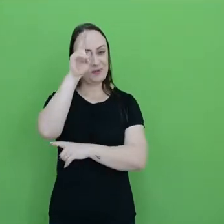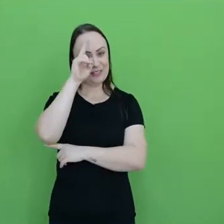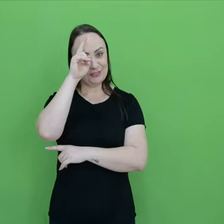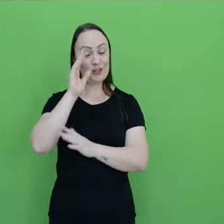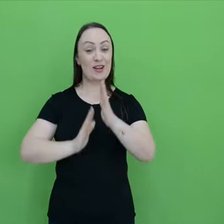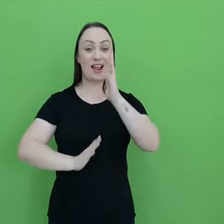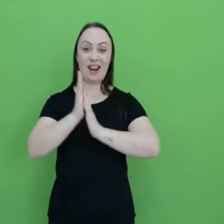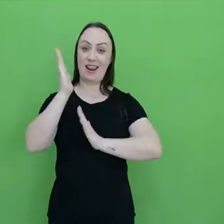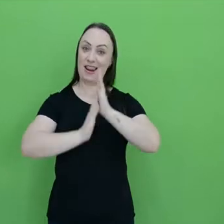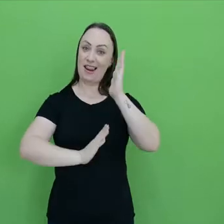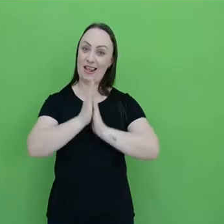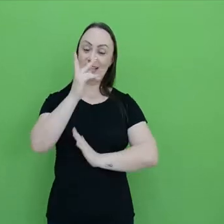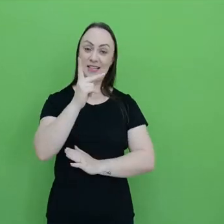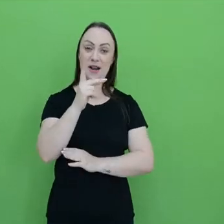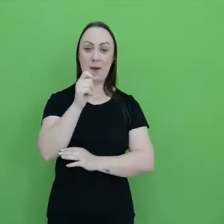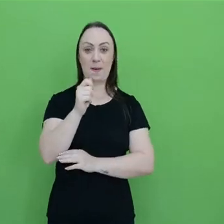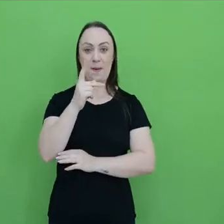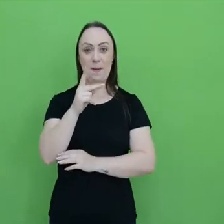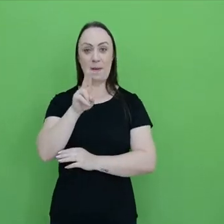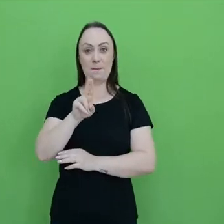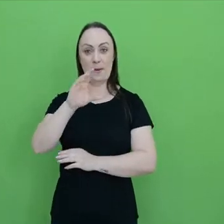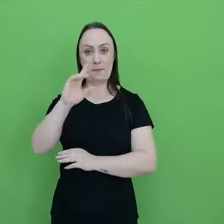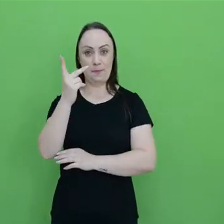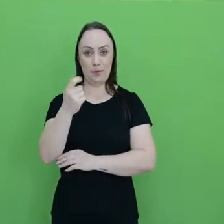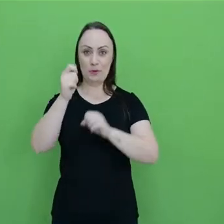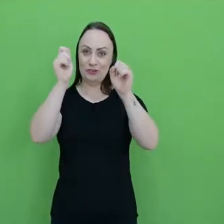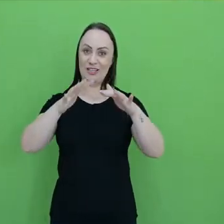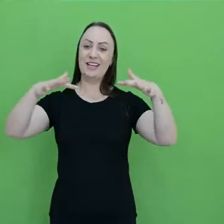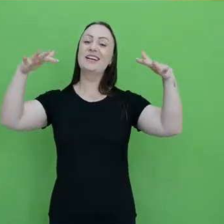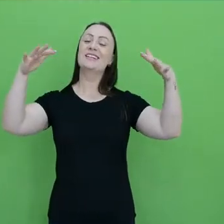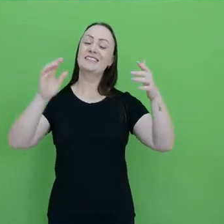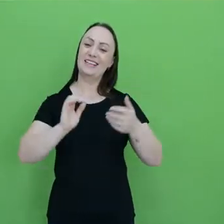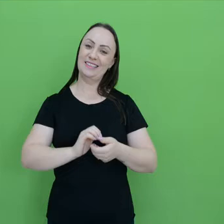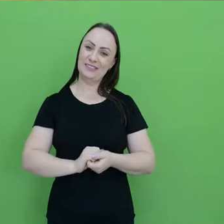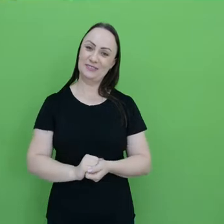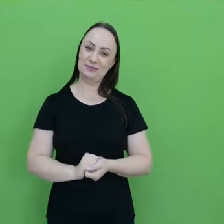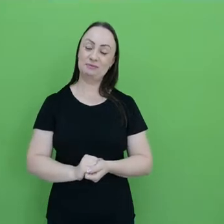a lenda da Papucha Encantada. Imagem da fogueira.